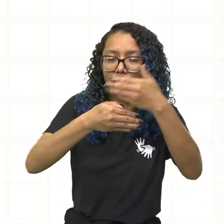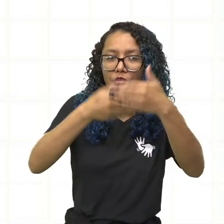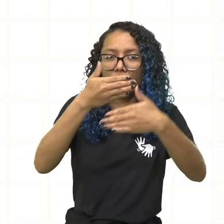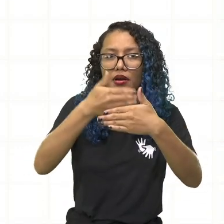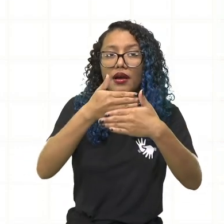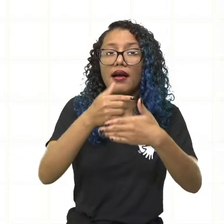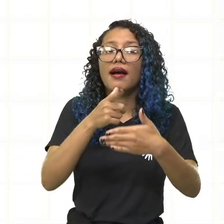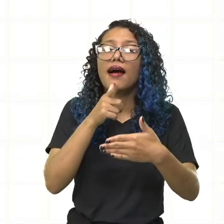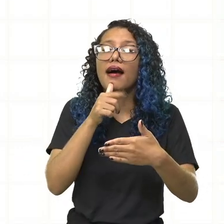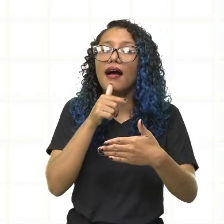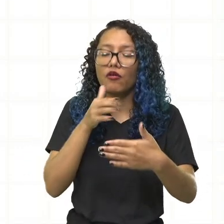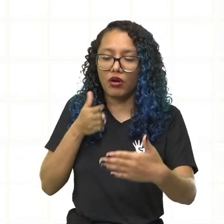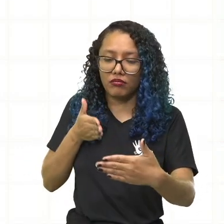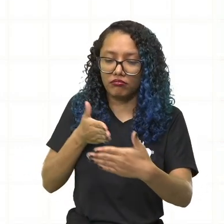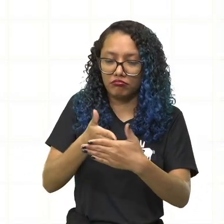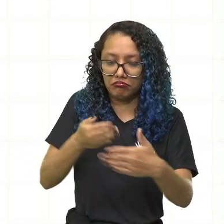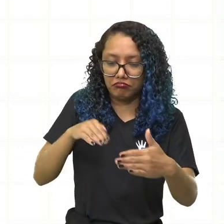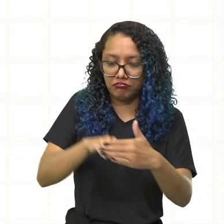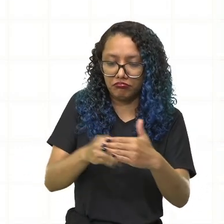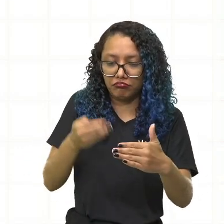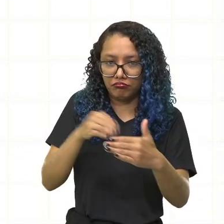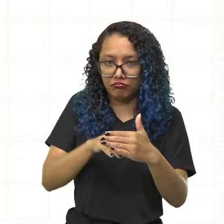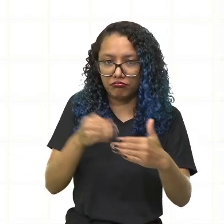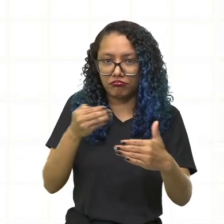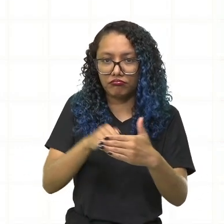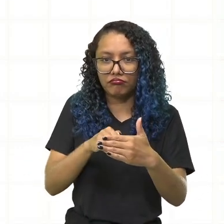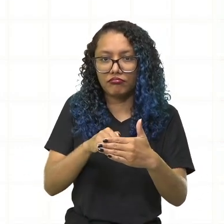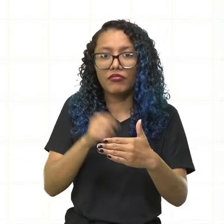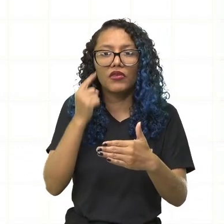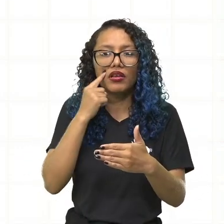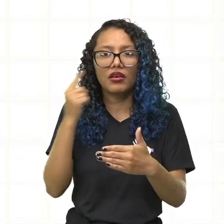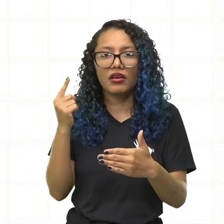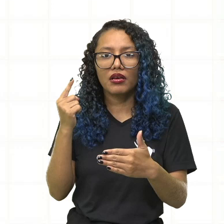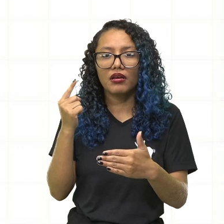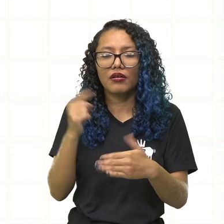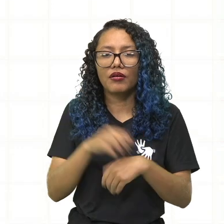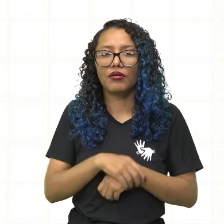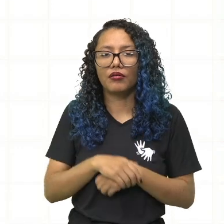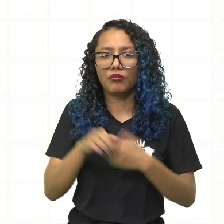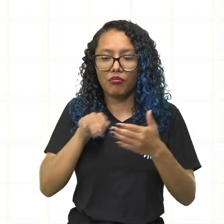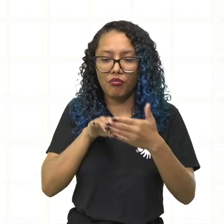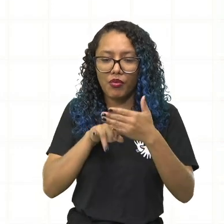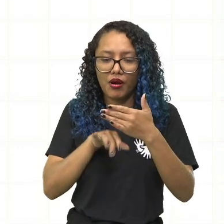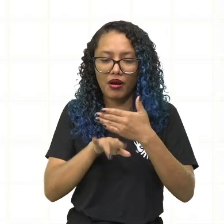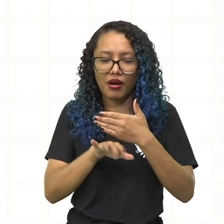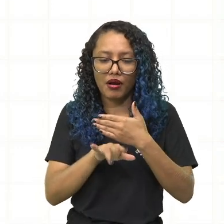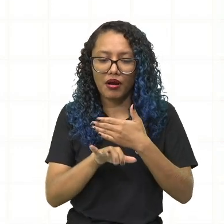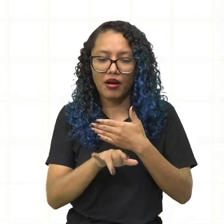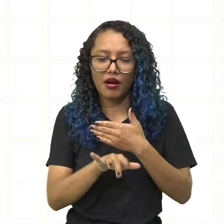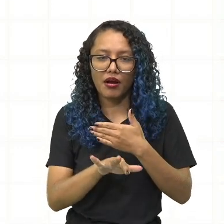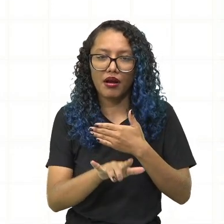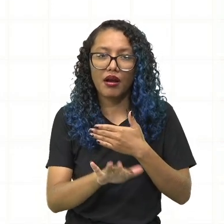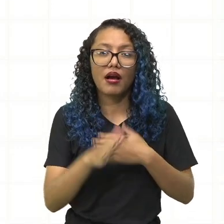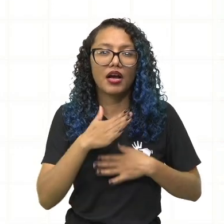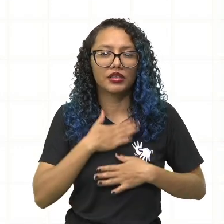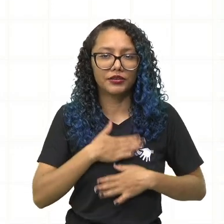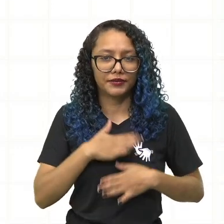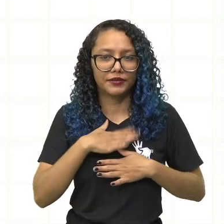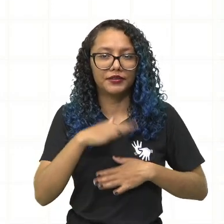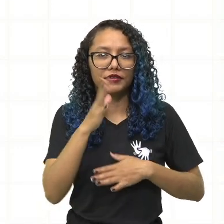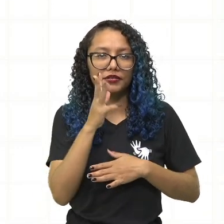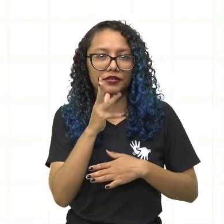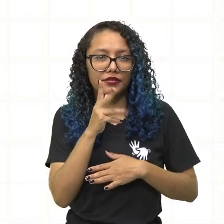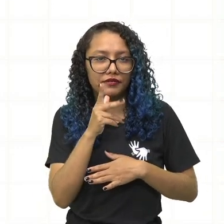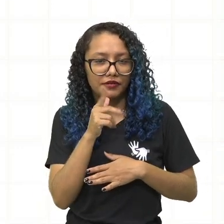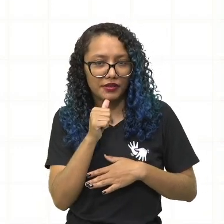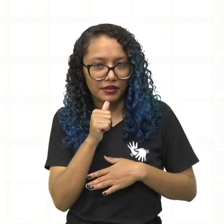grande lago, e a hidrelétrica vai liberando essa água devagarzinho, ó, nessas portinhas aí que estão aparecendo aqui. Então, ela